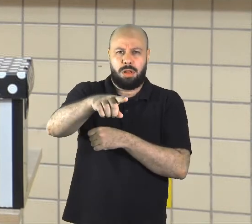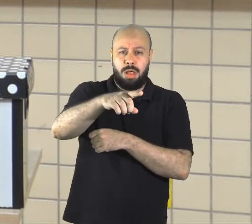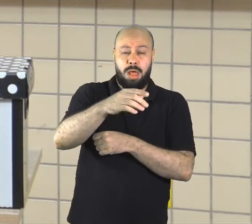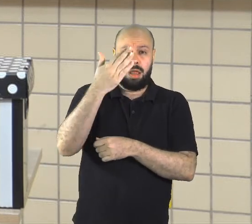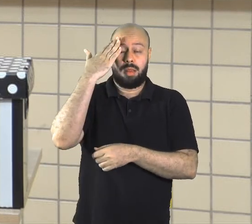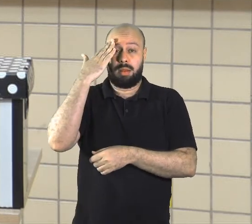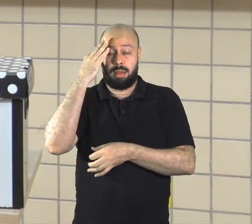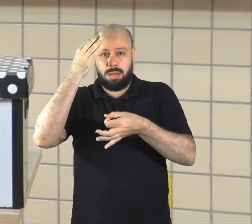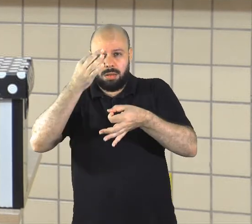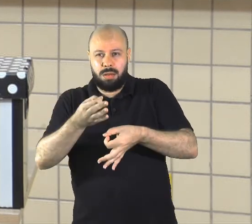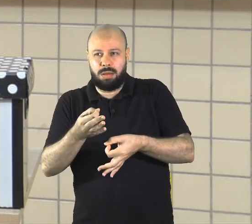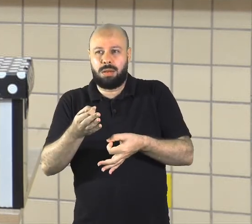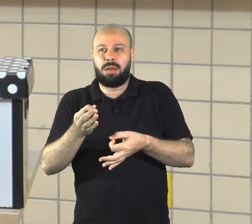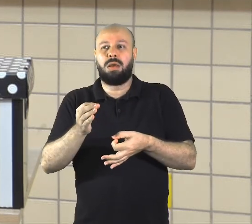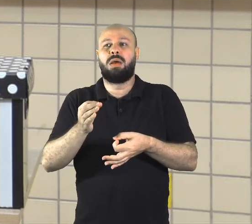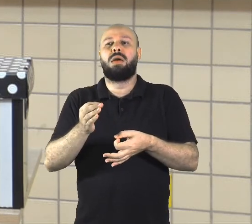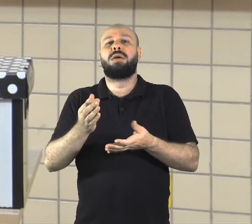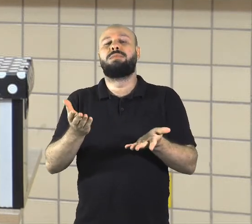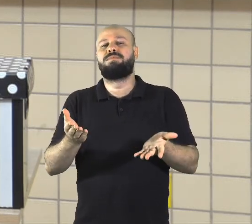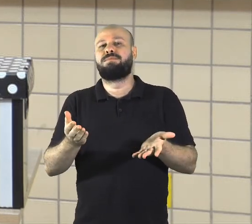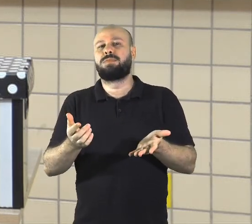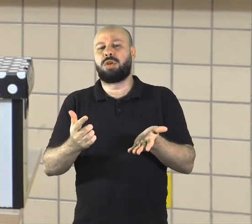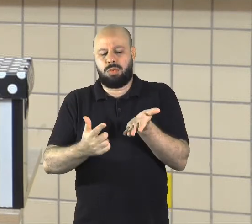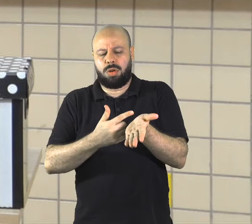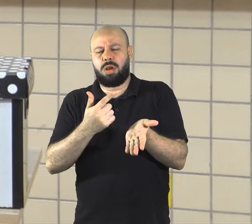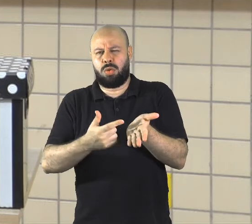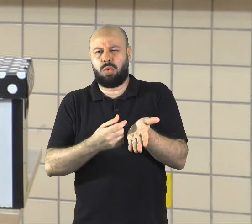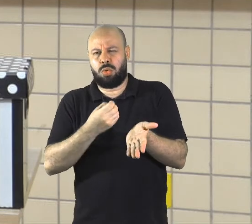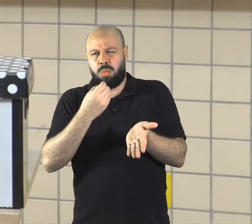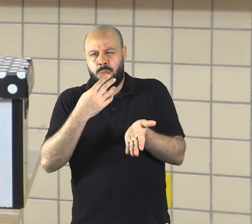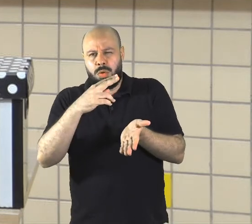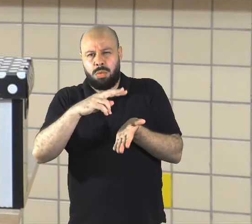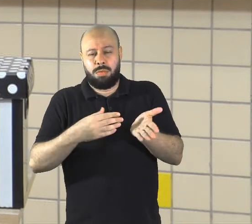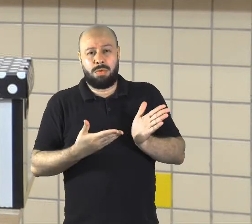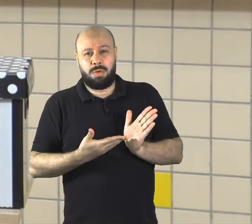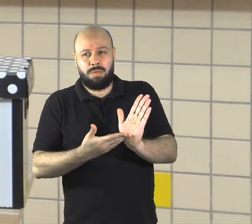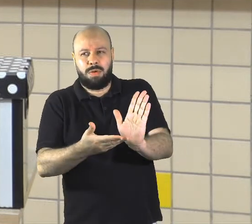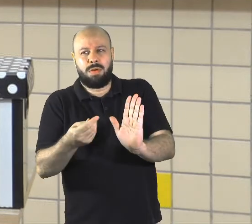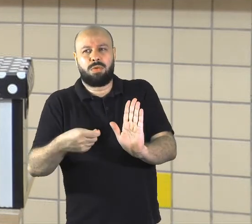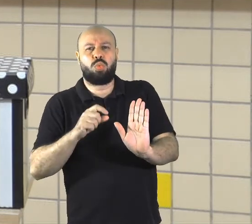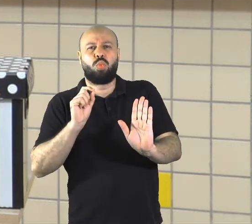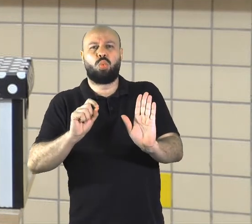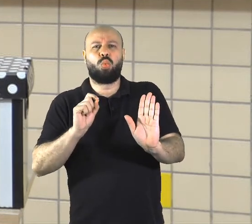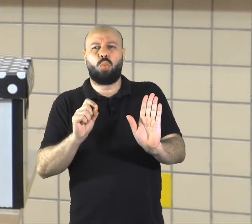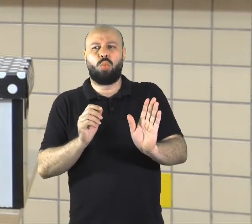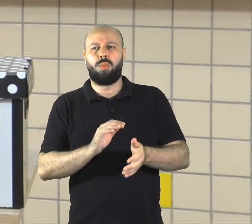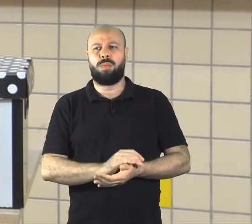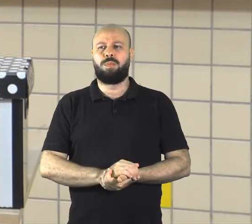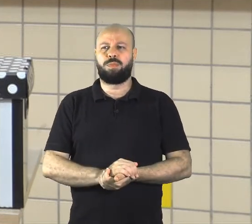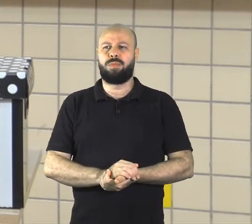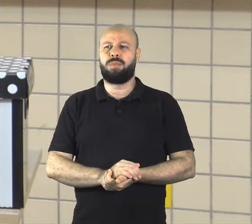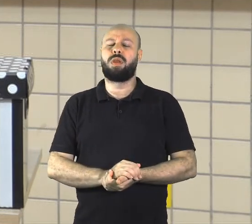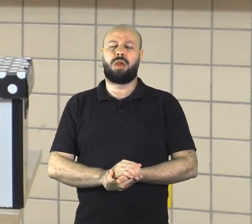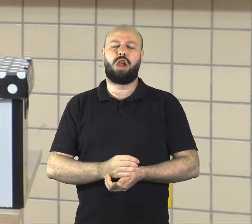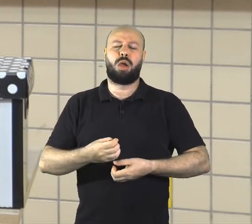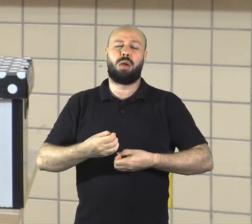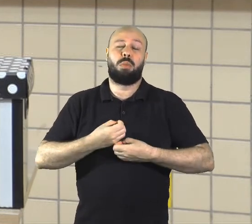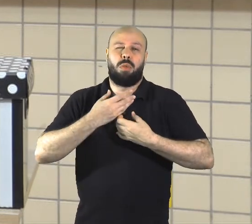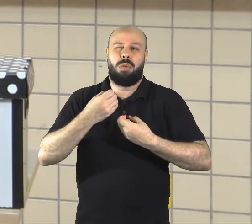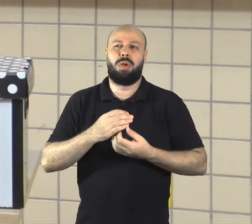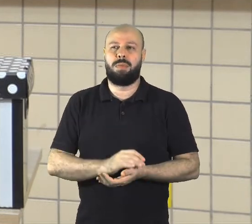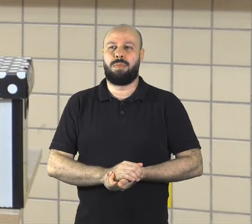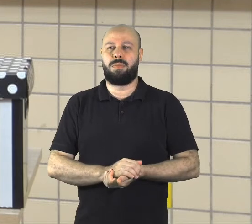eu mostrar todas as palavras, eu estou facilitando demais a vida de vocês, né? Então, assim, espero que